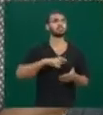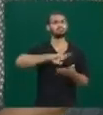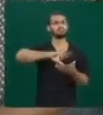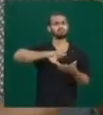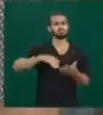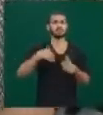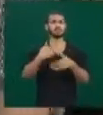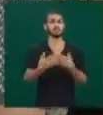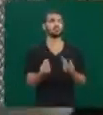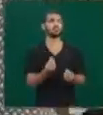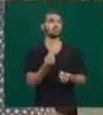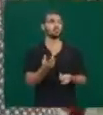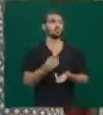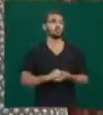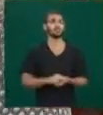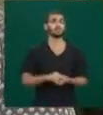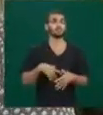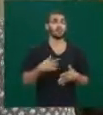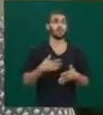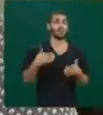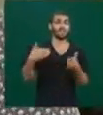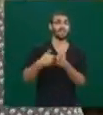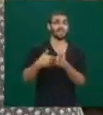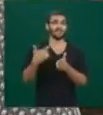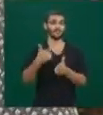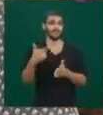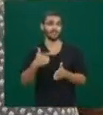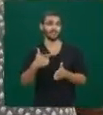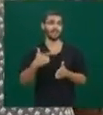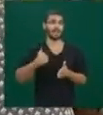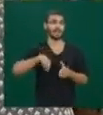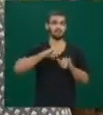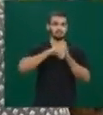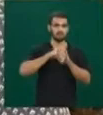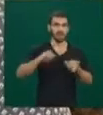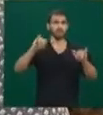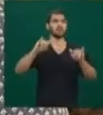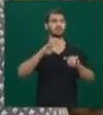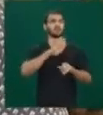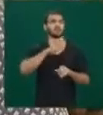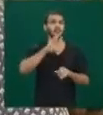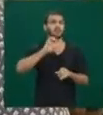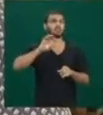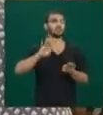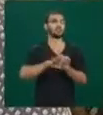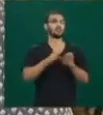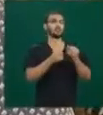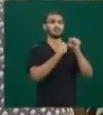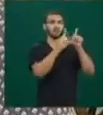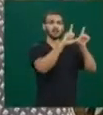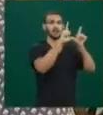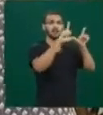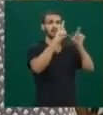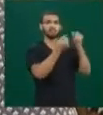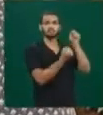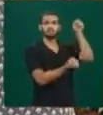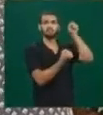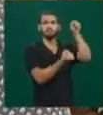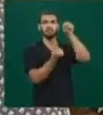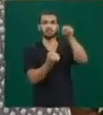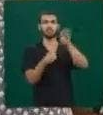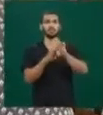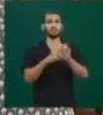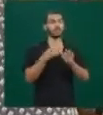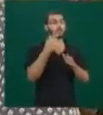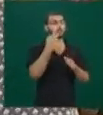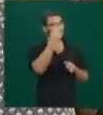André? Olha, encerrando as inscrições dia 22, a gente vai divulgar tanto no site da escola quanto nos murais as listas dos pré-inscritos para checagem, ver se não